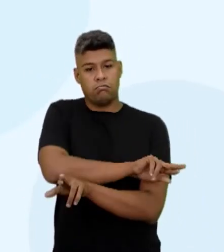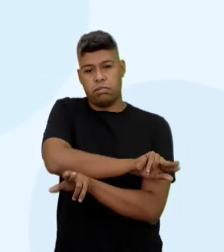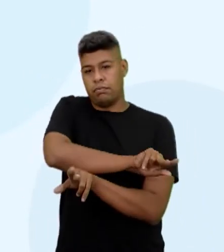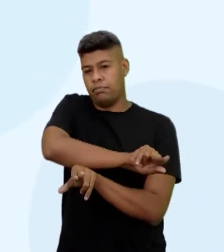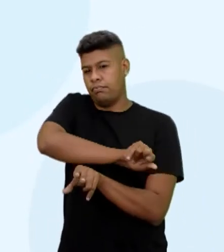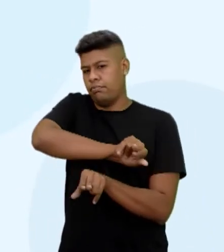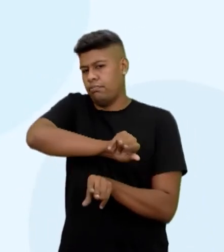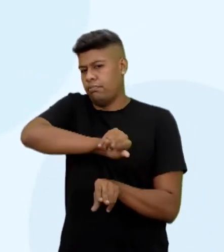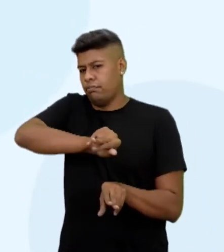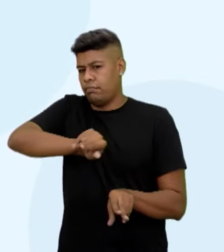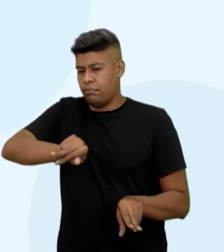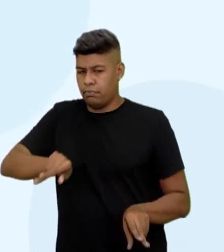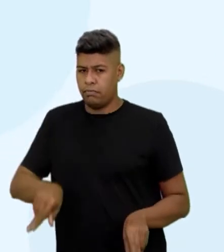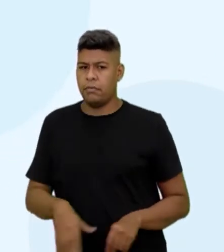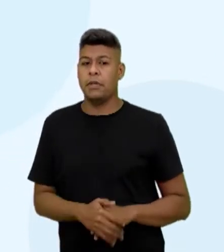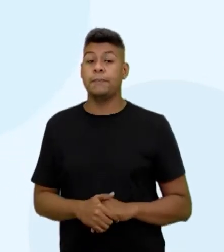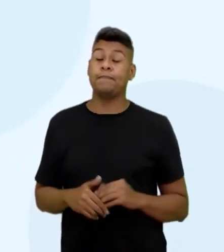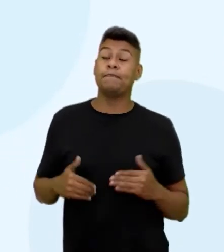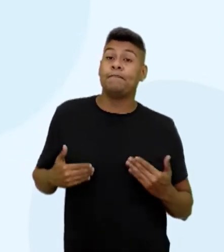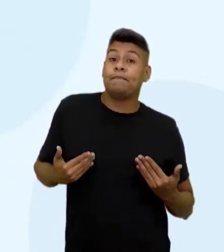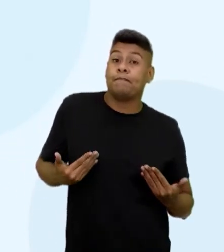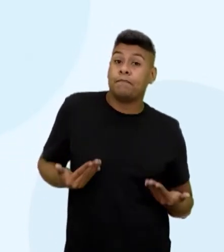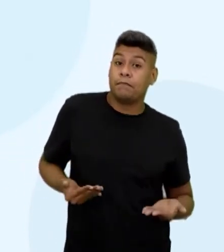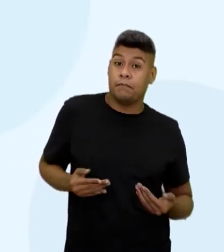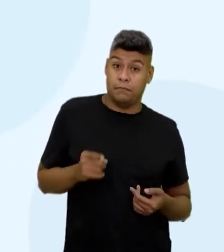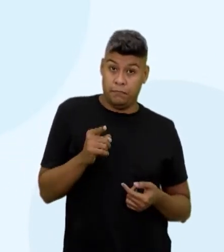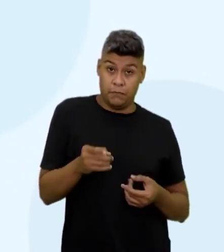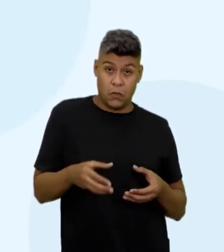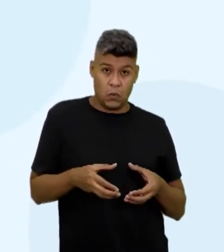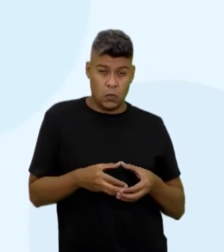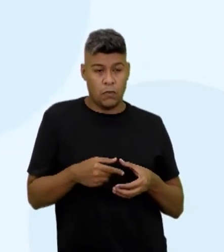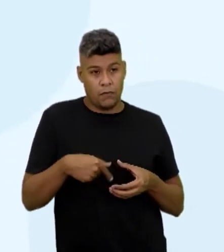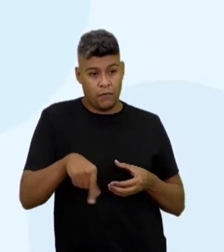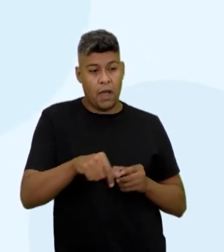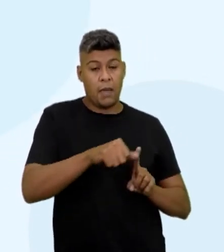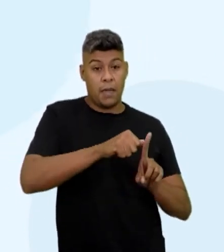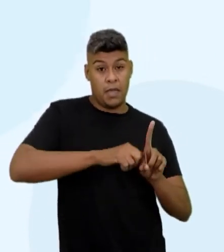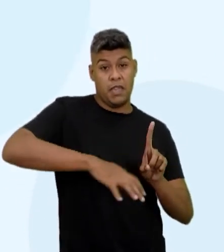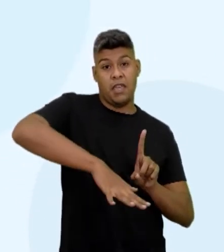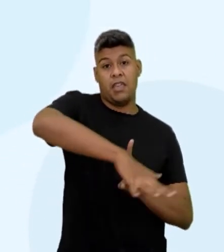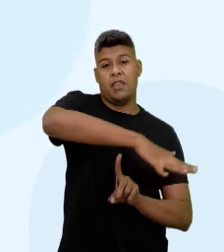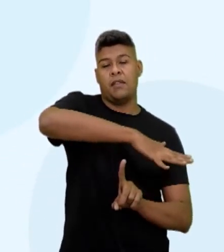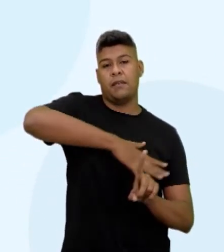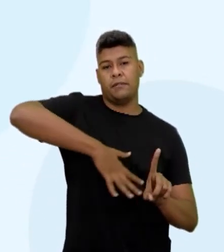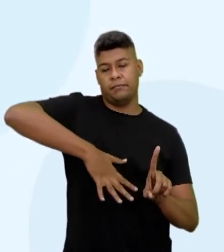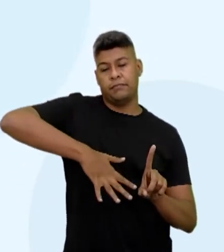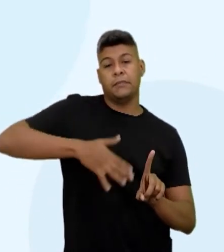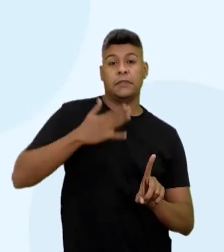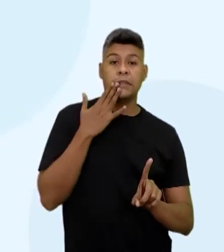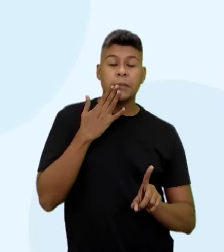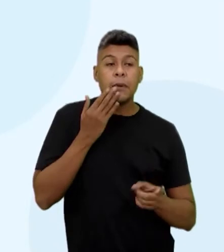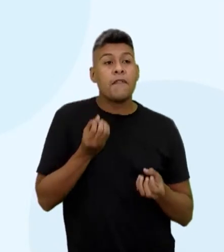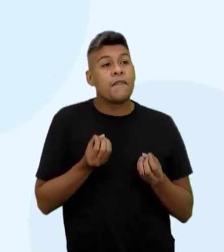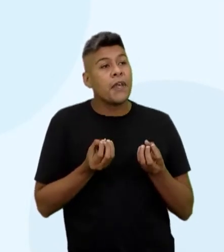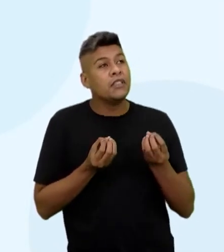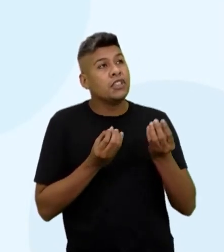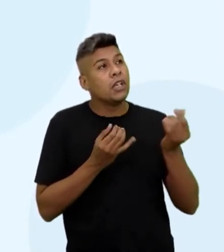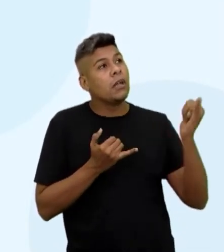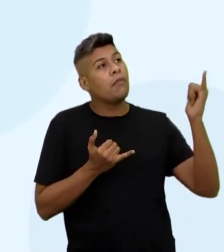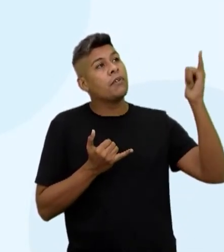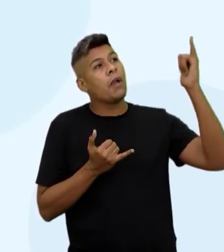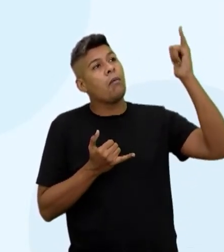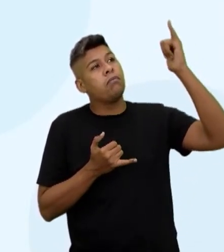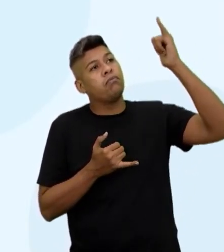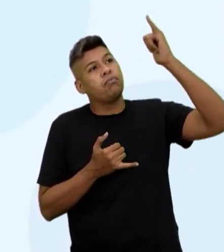tá uma série de fatos E aí você e o seu grupo foram parar em uma ilha deserta então ser vocês estavam viajando de avião